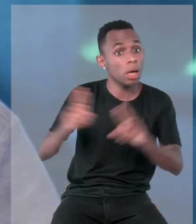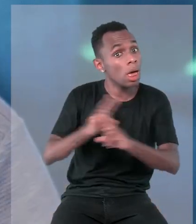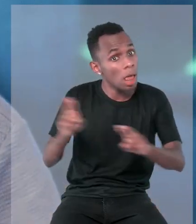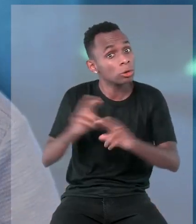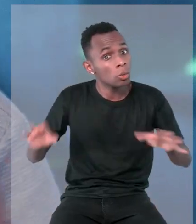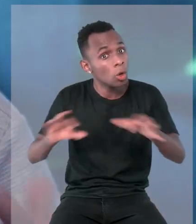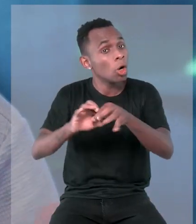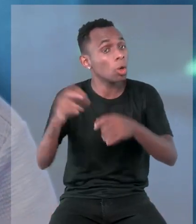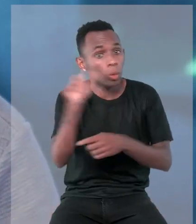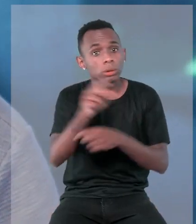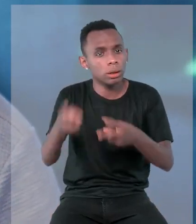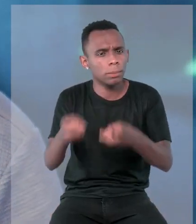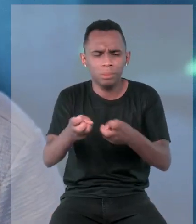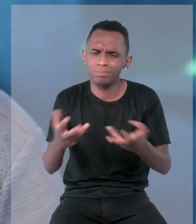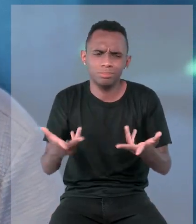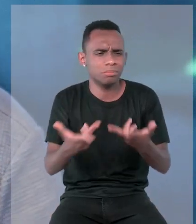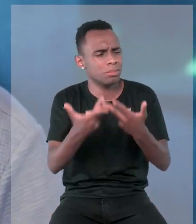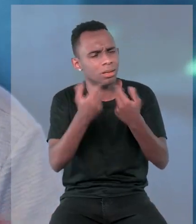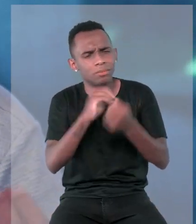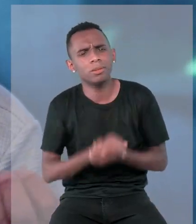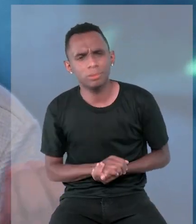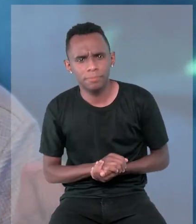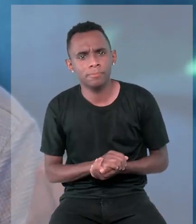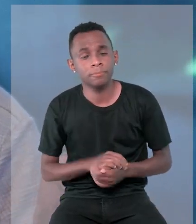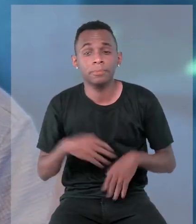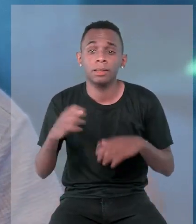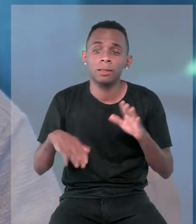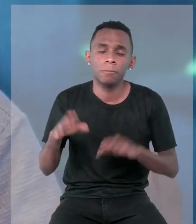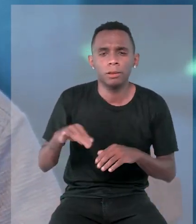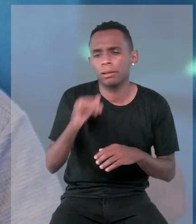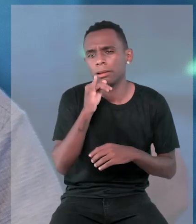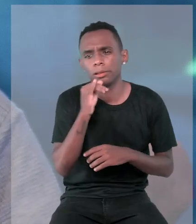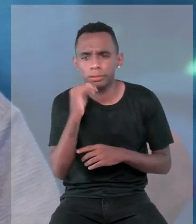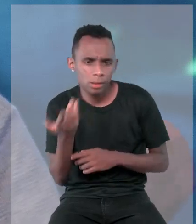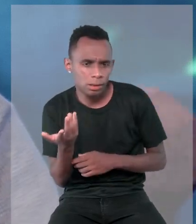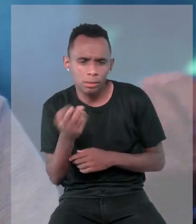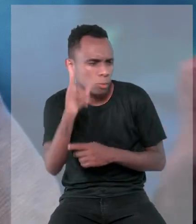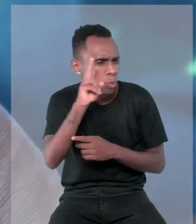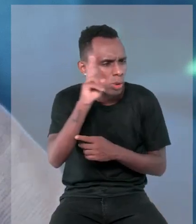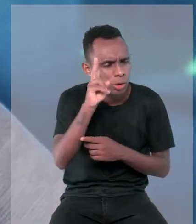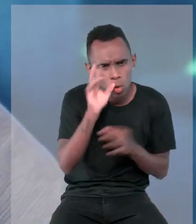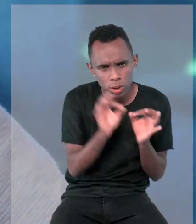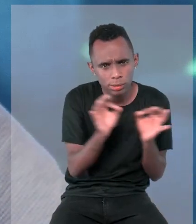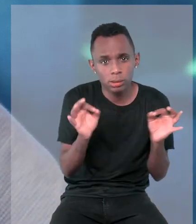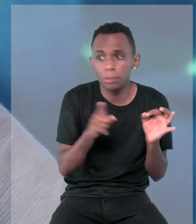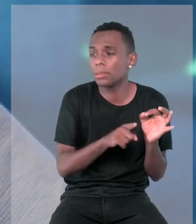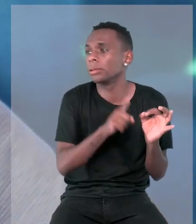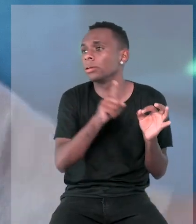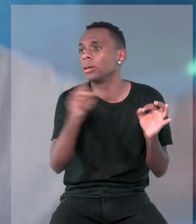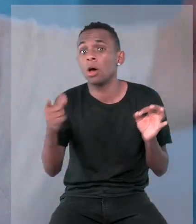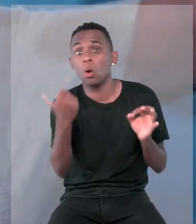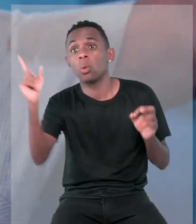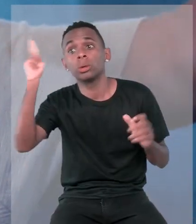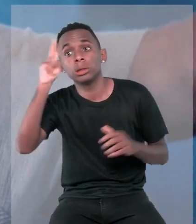ponte entre elas. Gente, isso é formidável. A gente, às vezes, ligar uma pequena história com